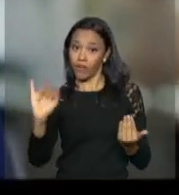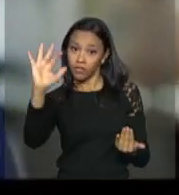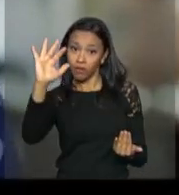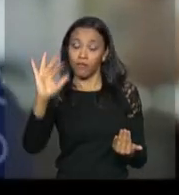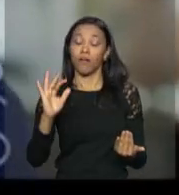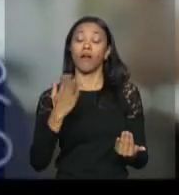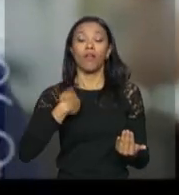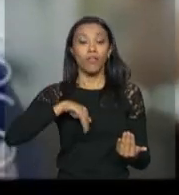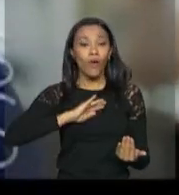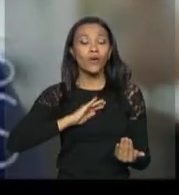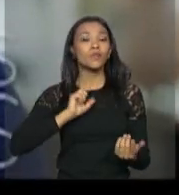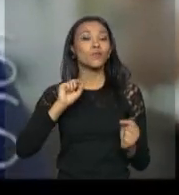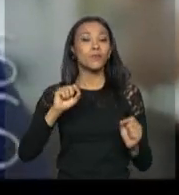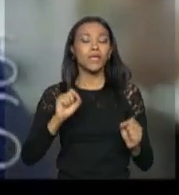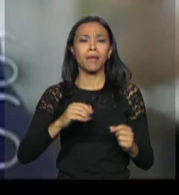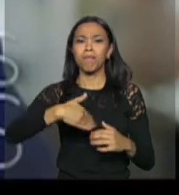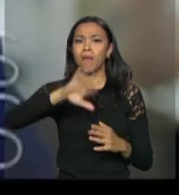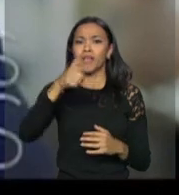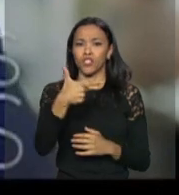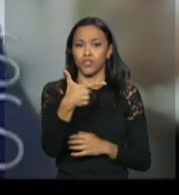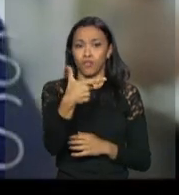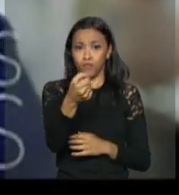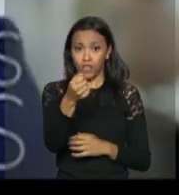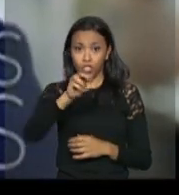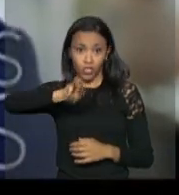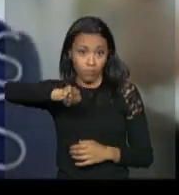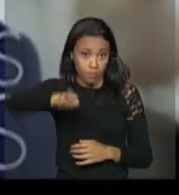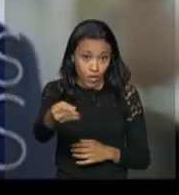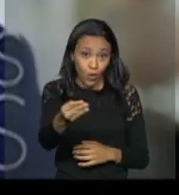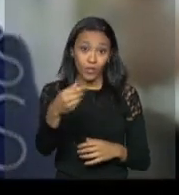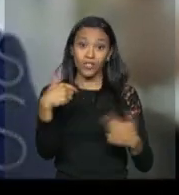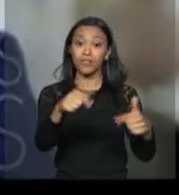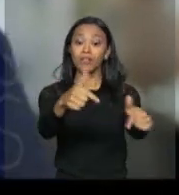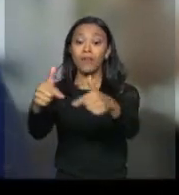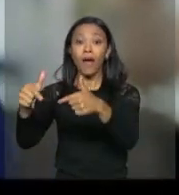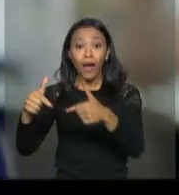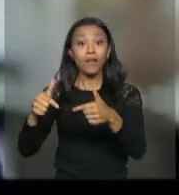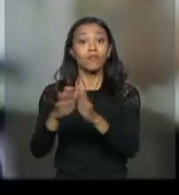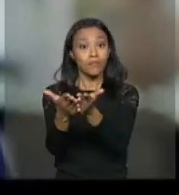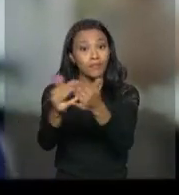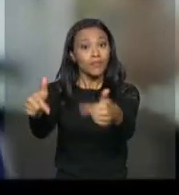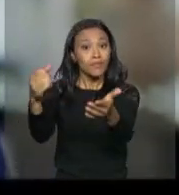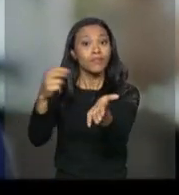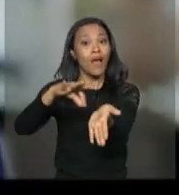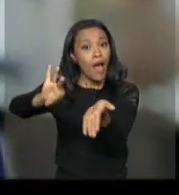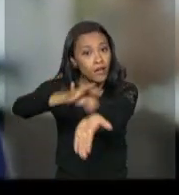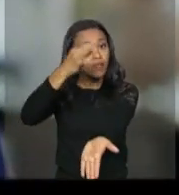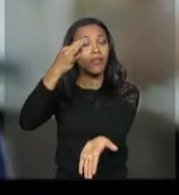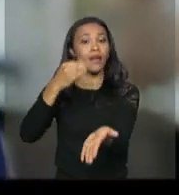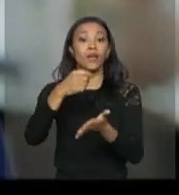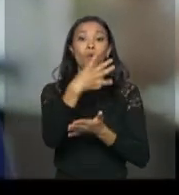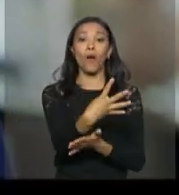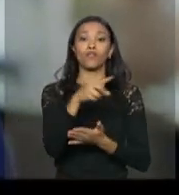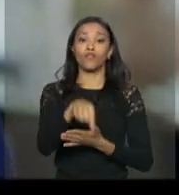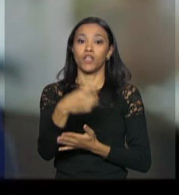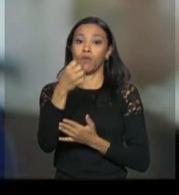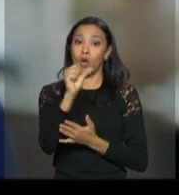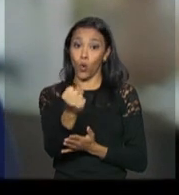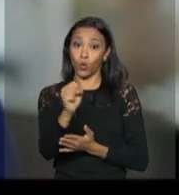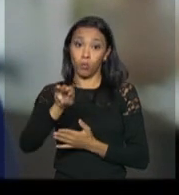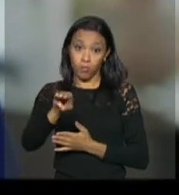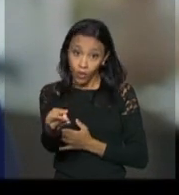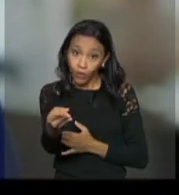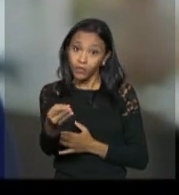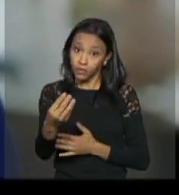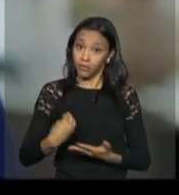Geramos mais de 20 milhões de novos empregos com carteira assinada, sendo que 4,8 milhões